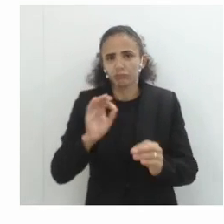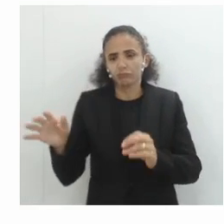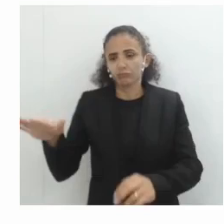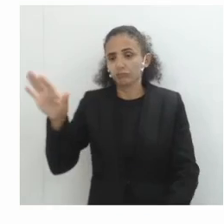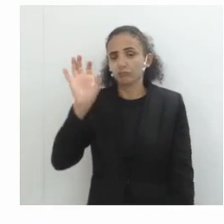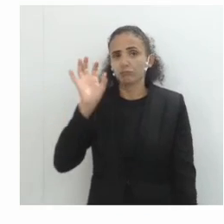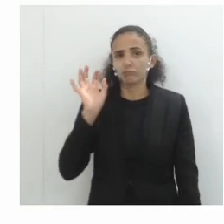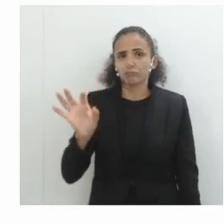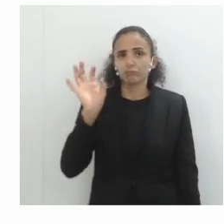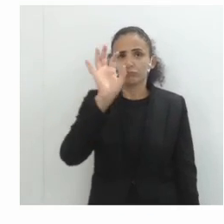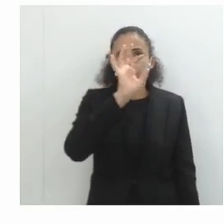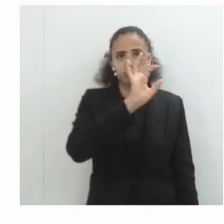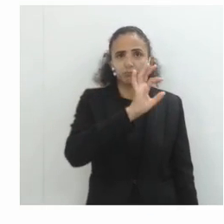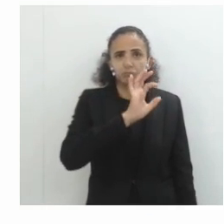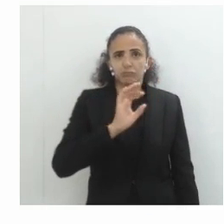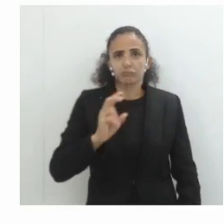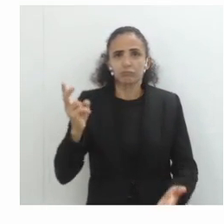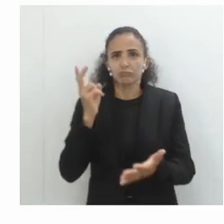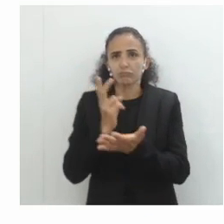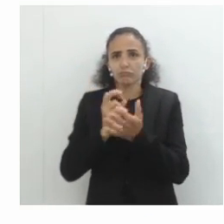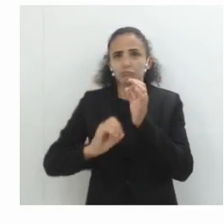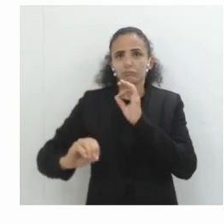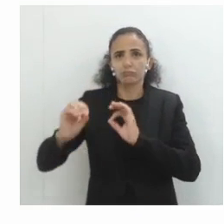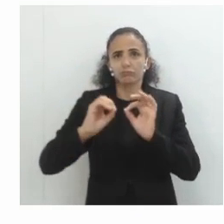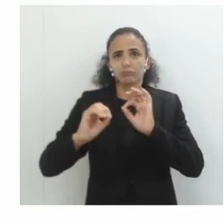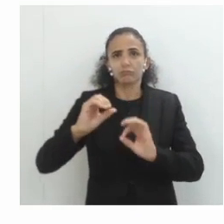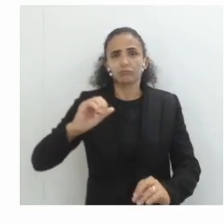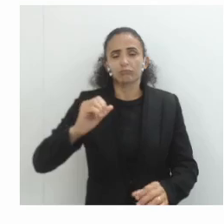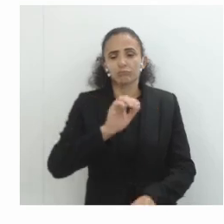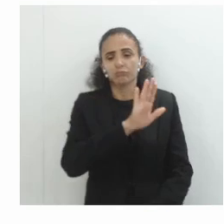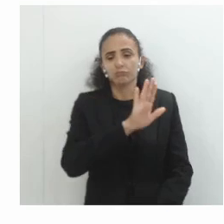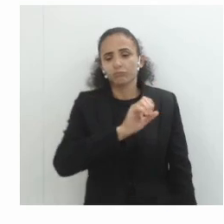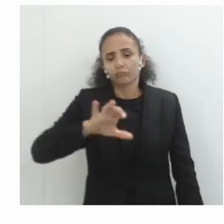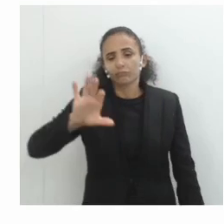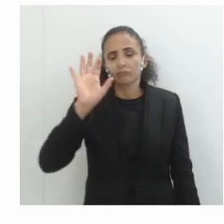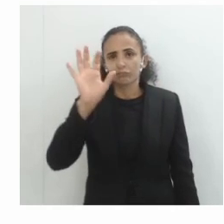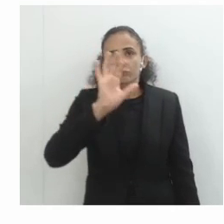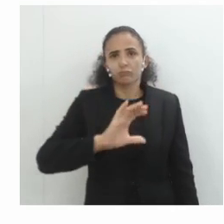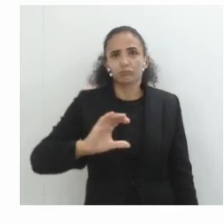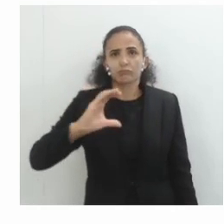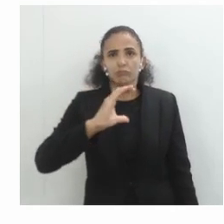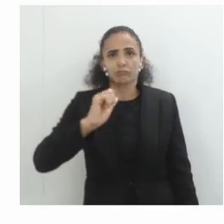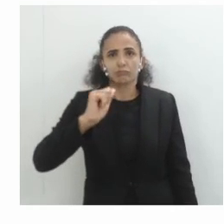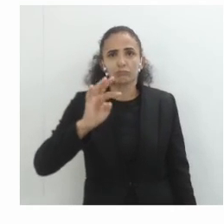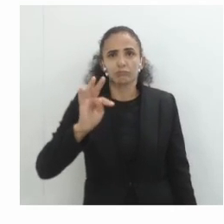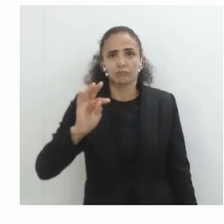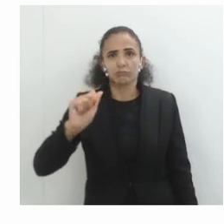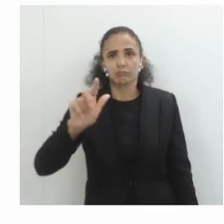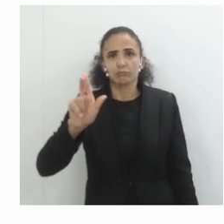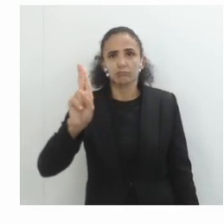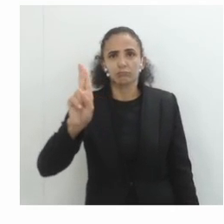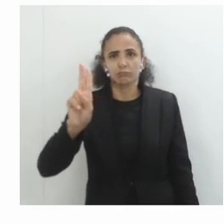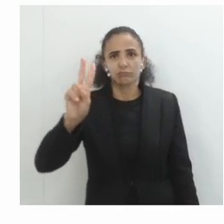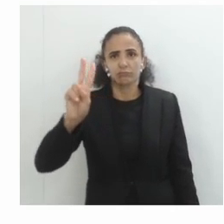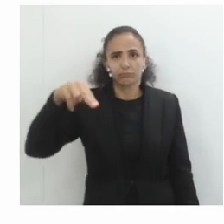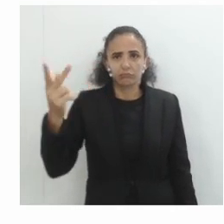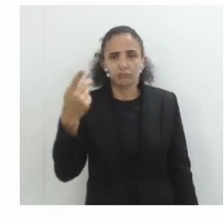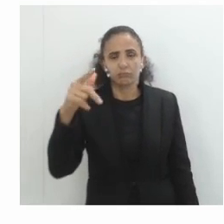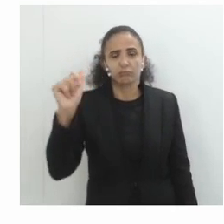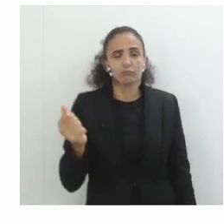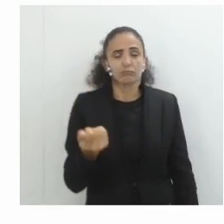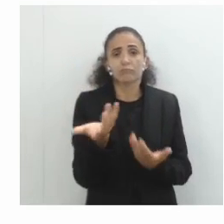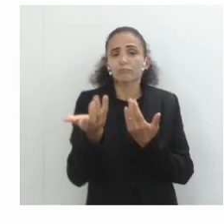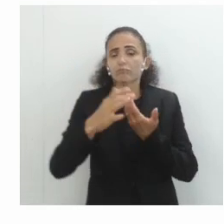regiões, na Catalunha, por exemplo, eles têm uma língua própria. E por não identificação com o reino espanhol, eles querem